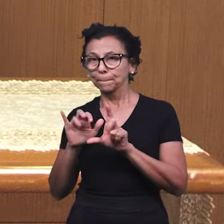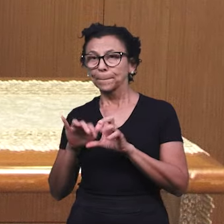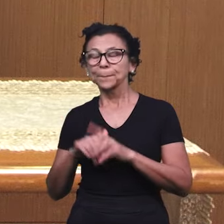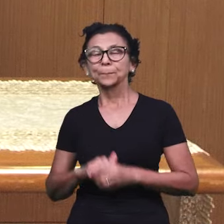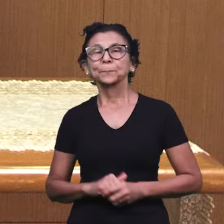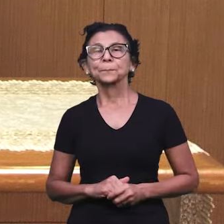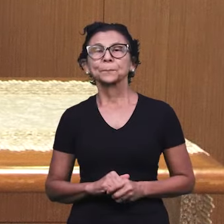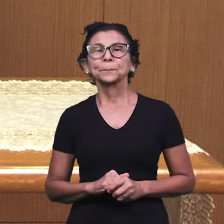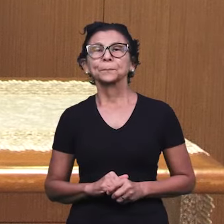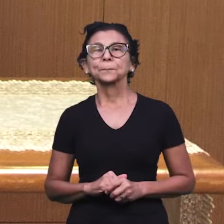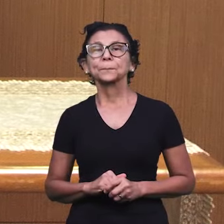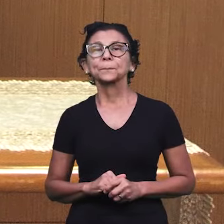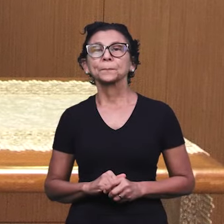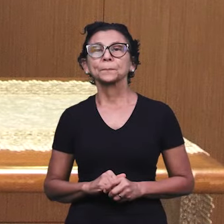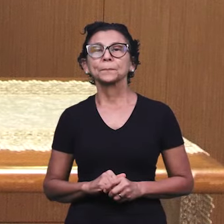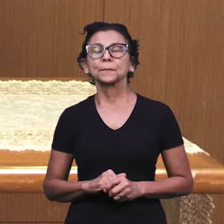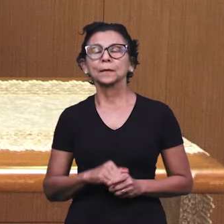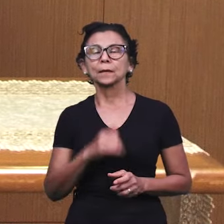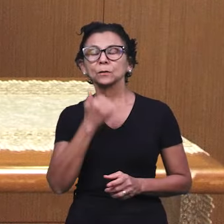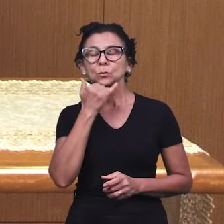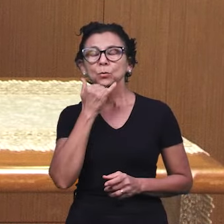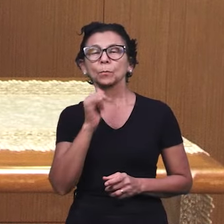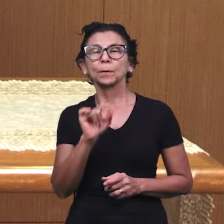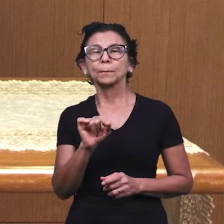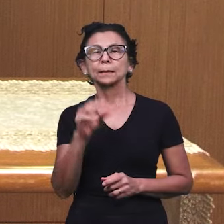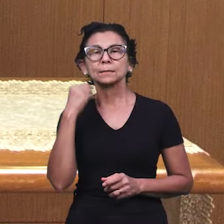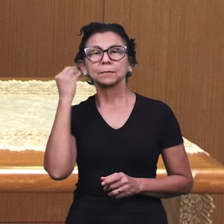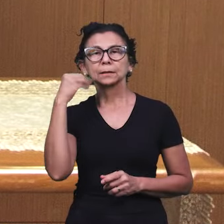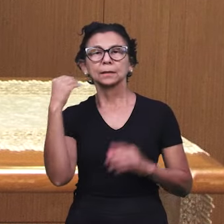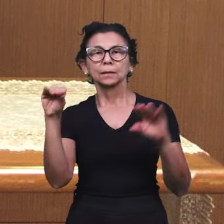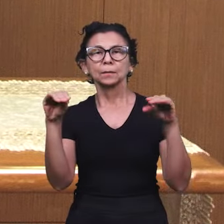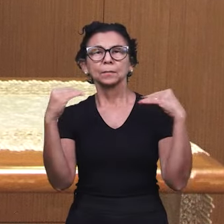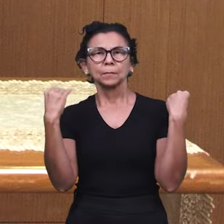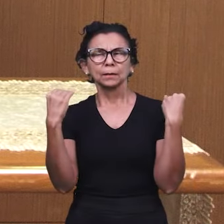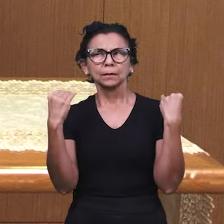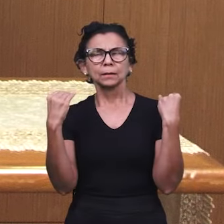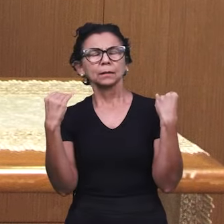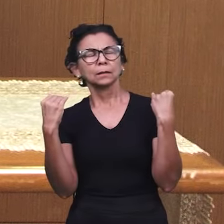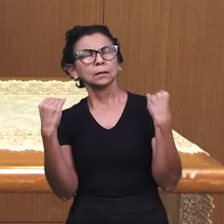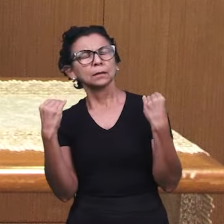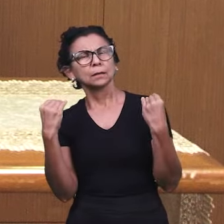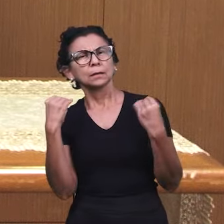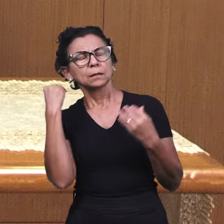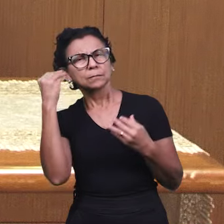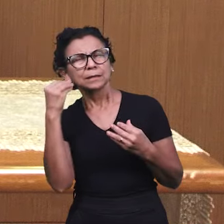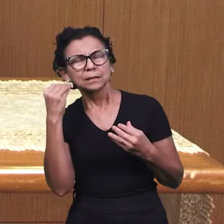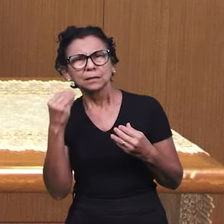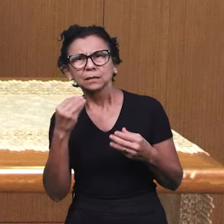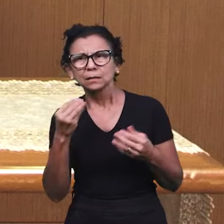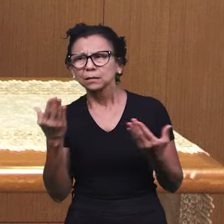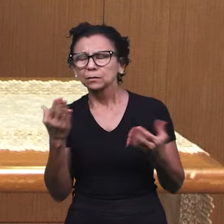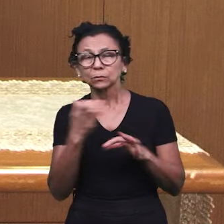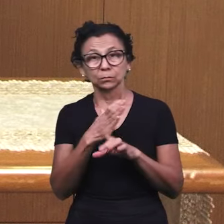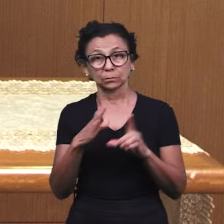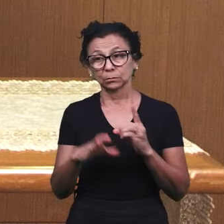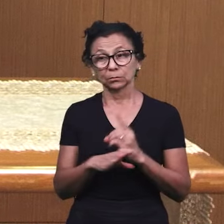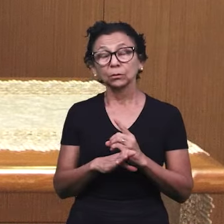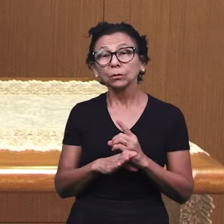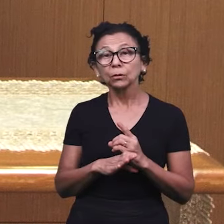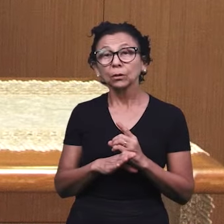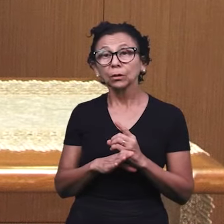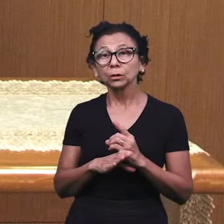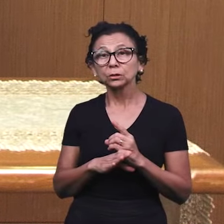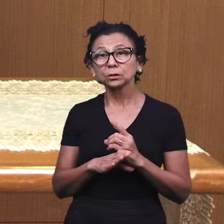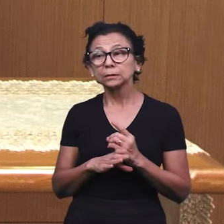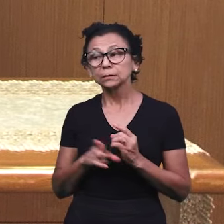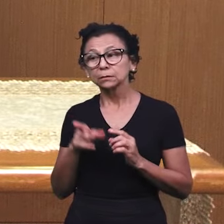para o atendimento, para o envio, perdão, das suas experiências. Teve uma experiência hoje, agora nesse culto? Então,